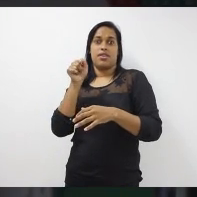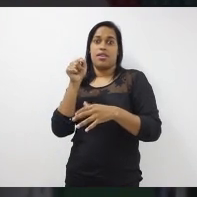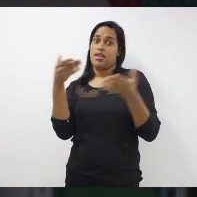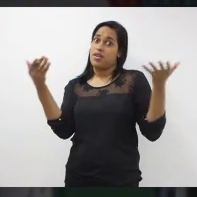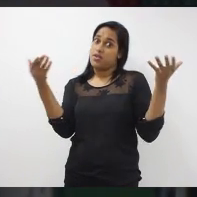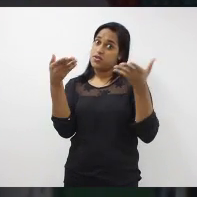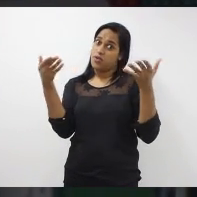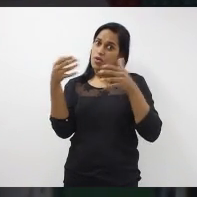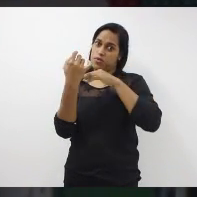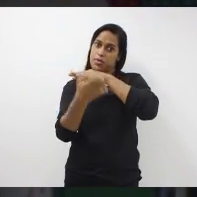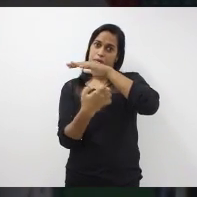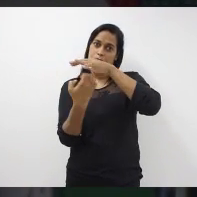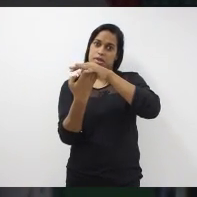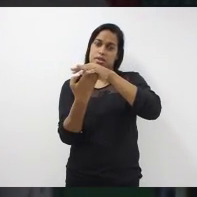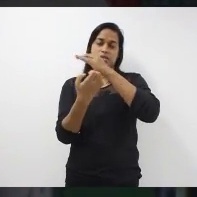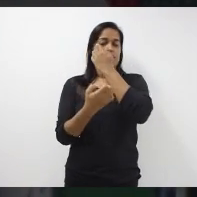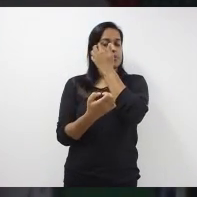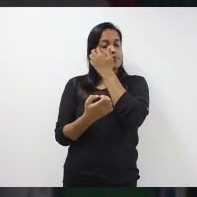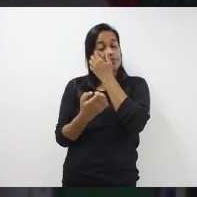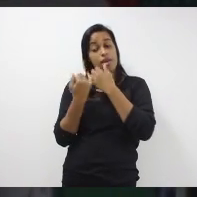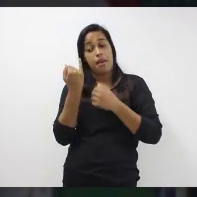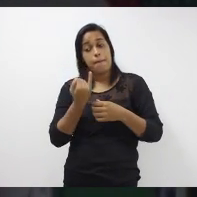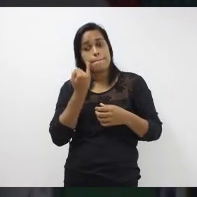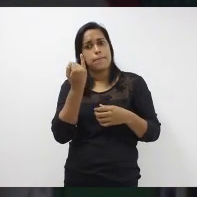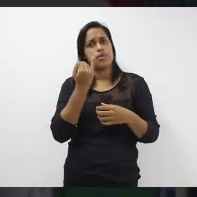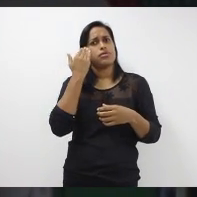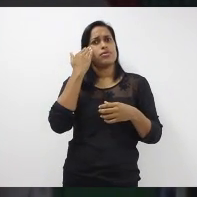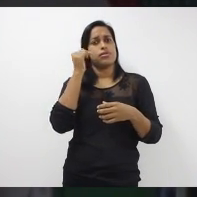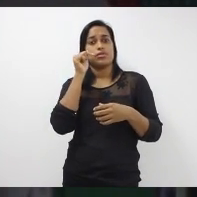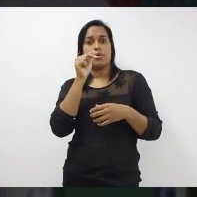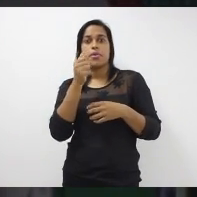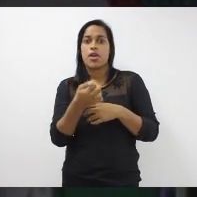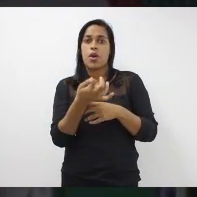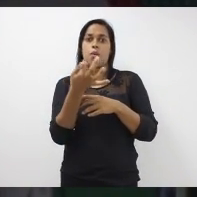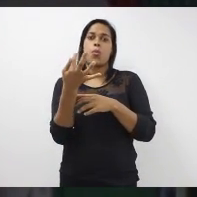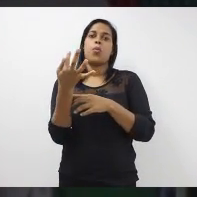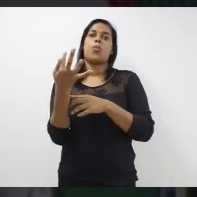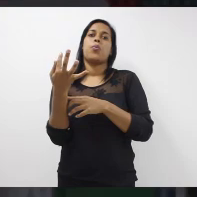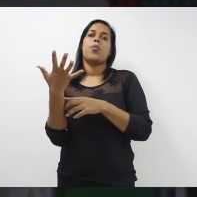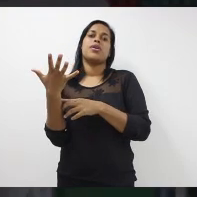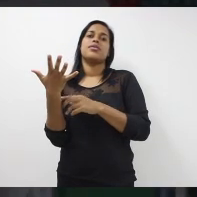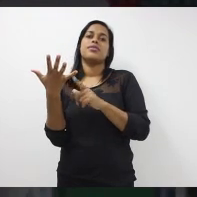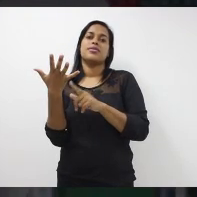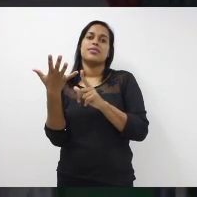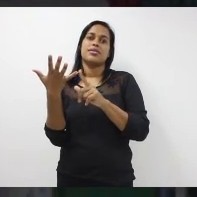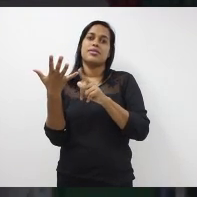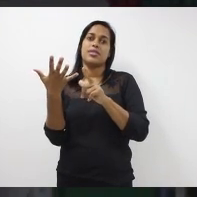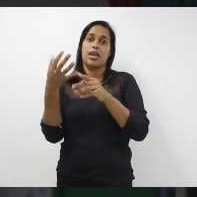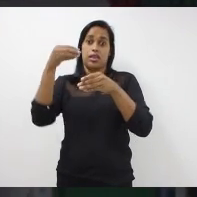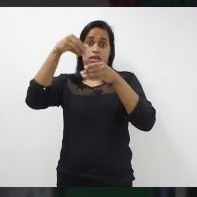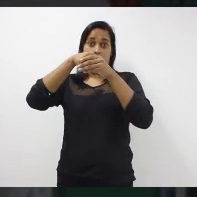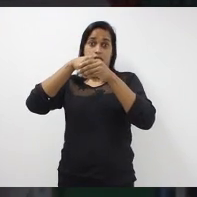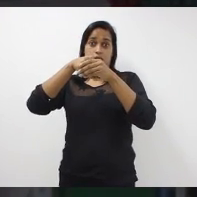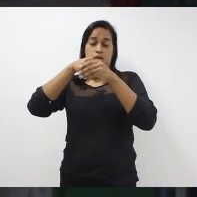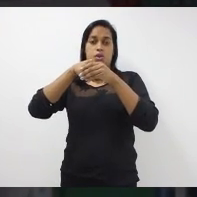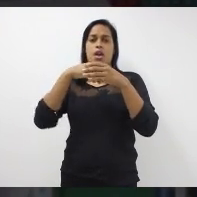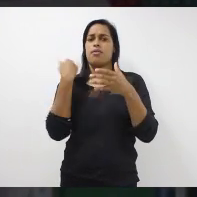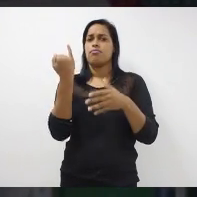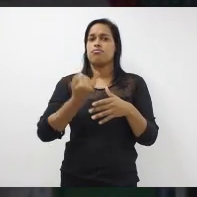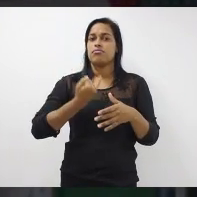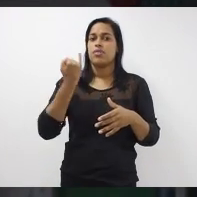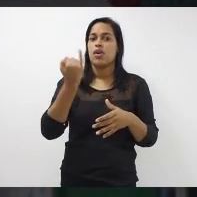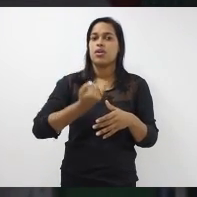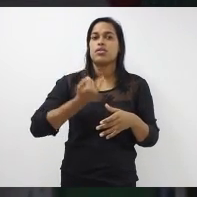da empresa. É importante saber que os custos eles vão estar envolvidos no processo de estoques e que é importante